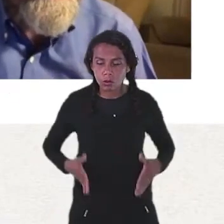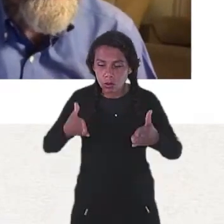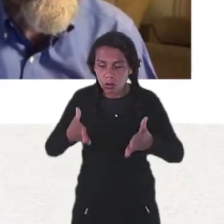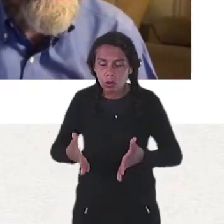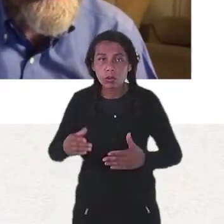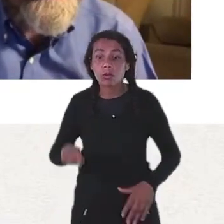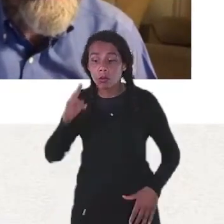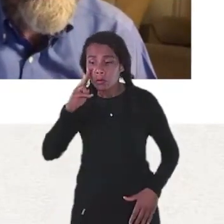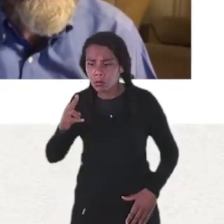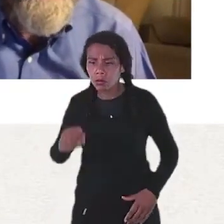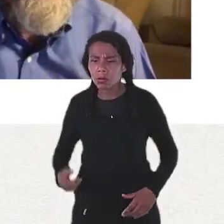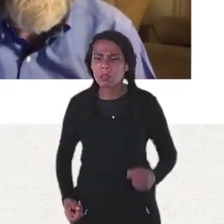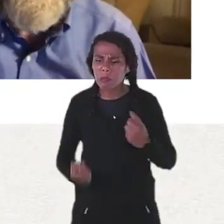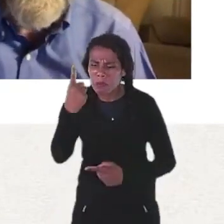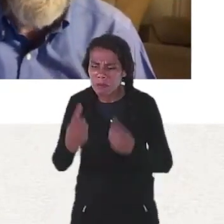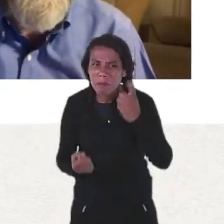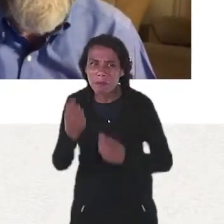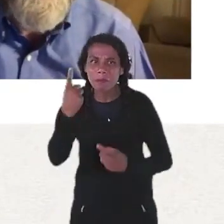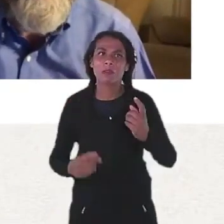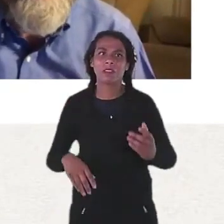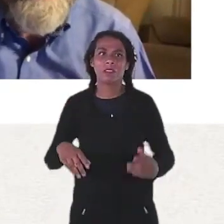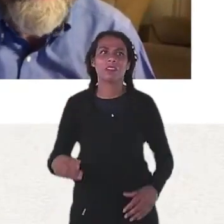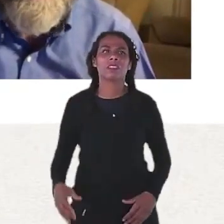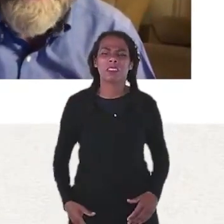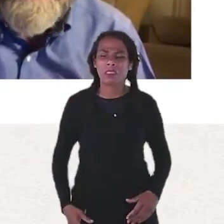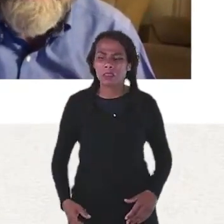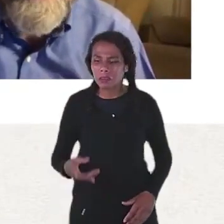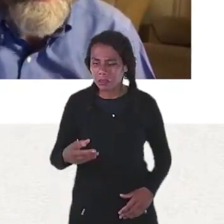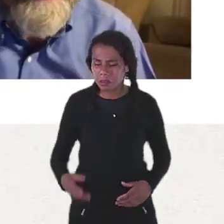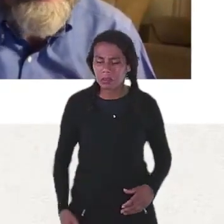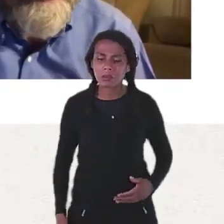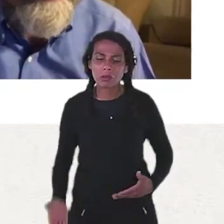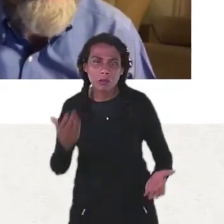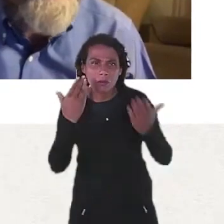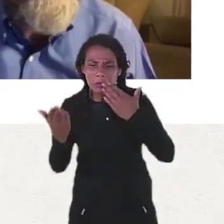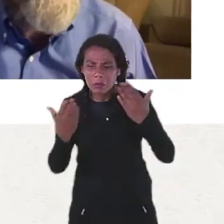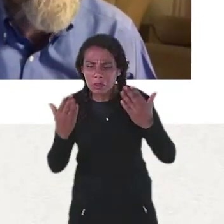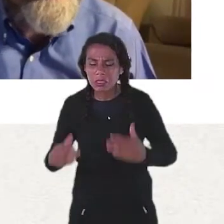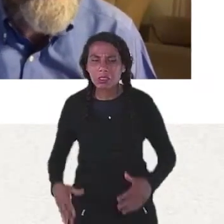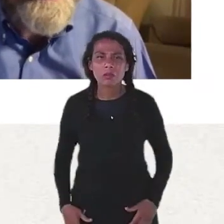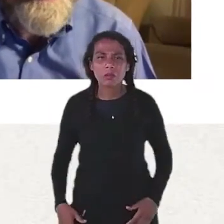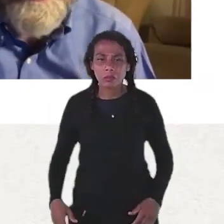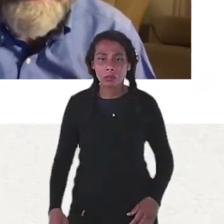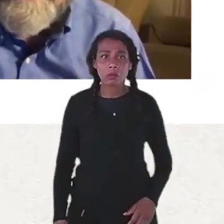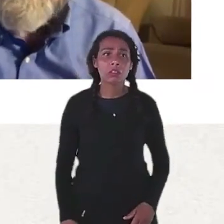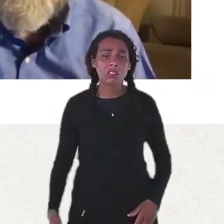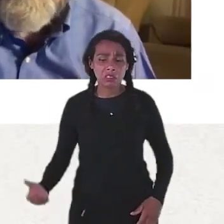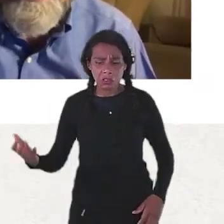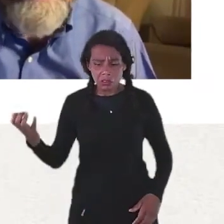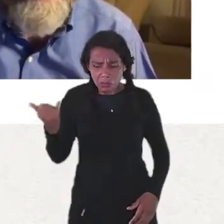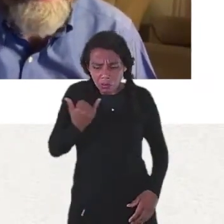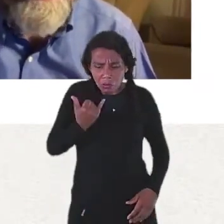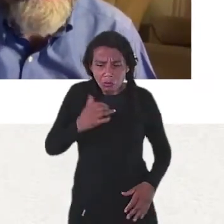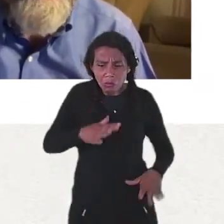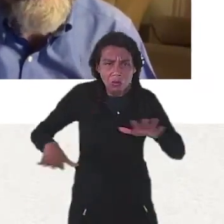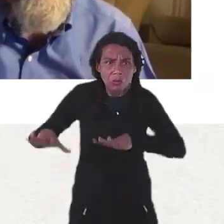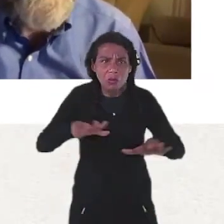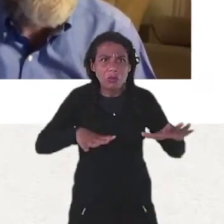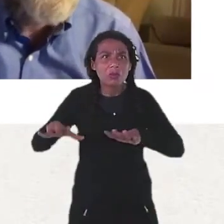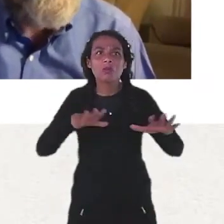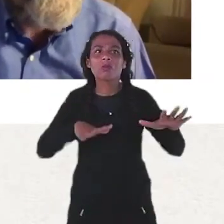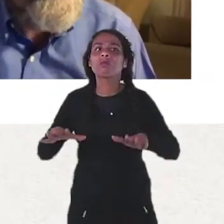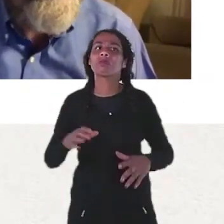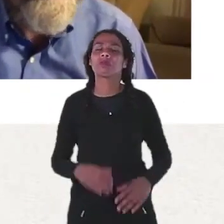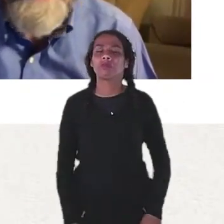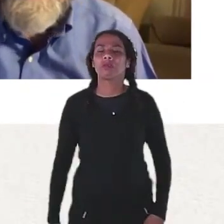microwave enquanto ouvindo uma rádio AM fora de sintonia." Pensei que ele definiu o ruído do